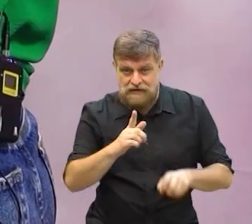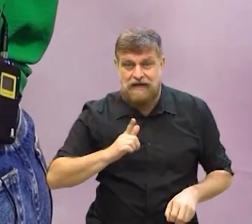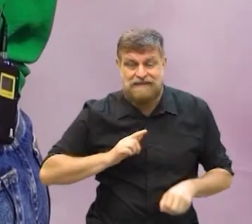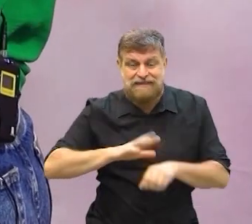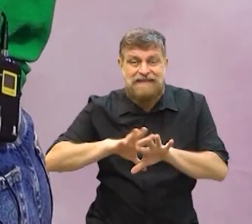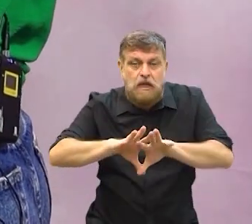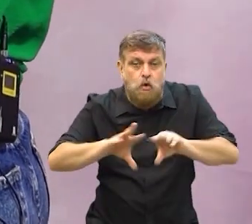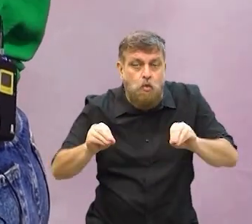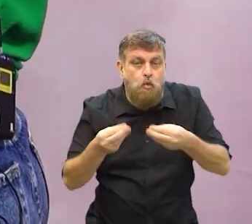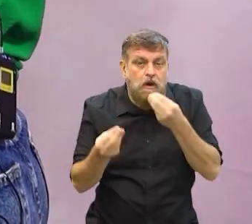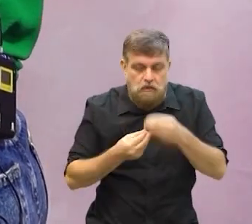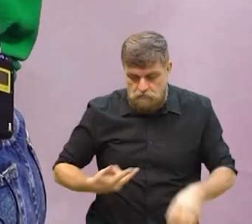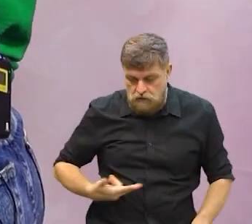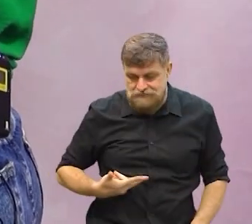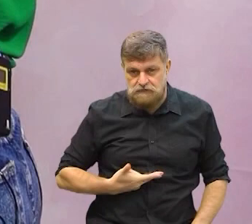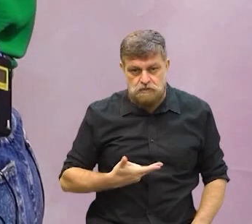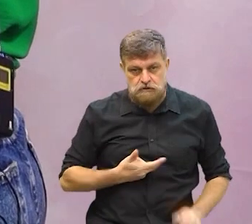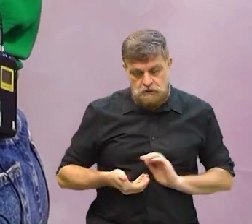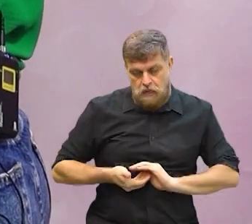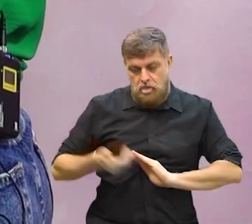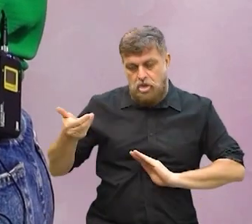que ir para a cirurgia? Como é que é?